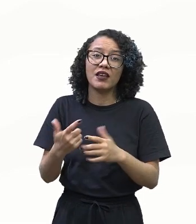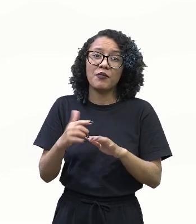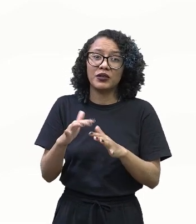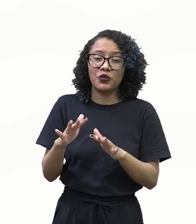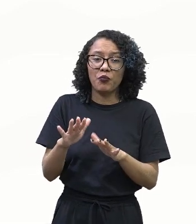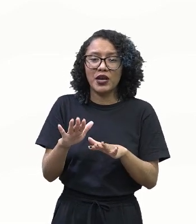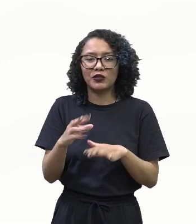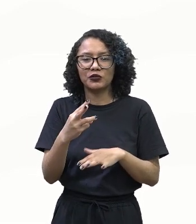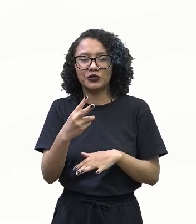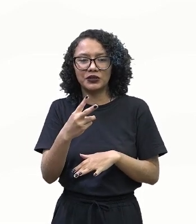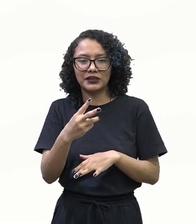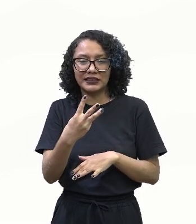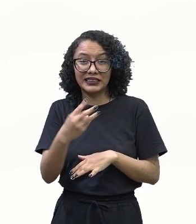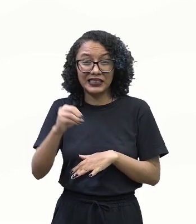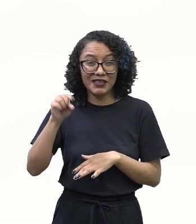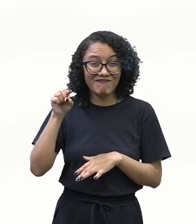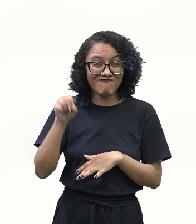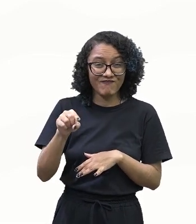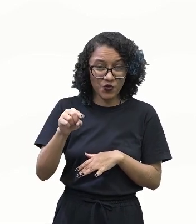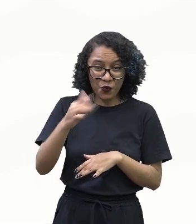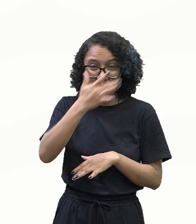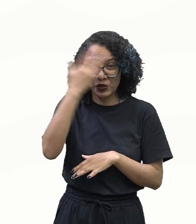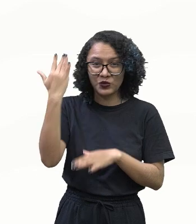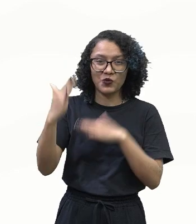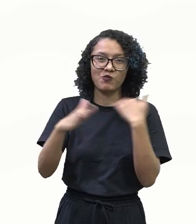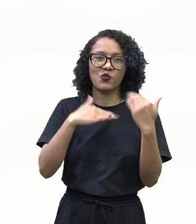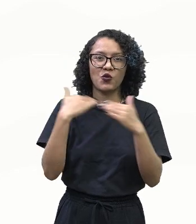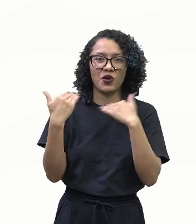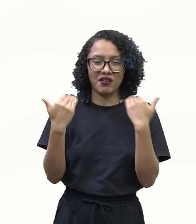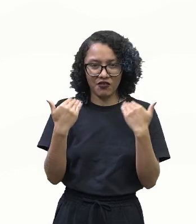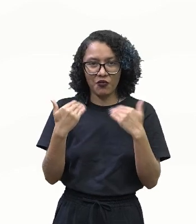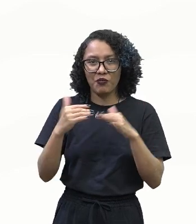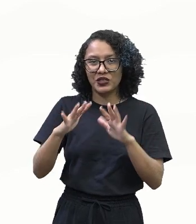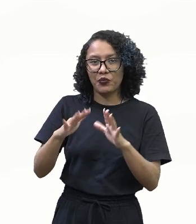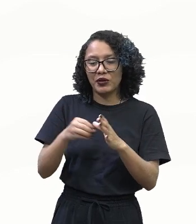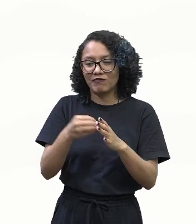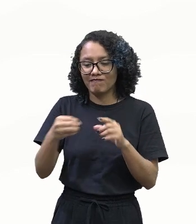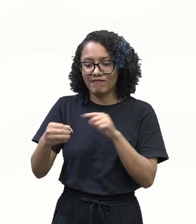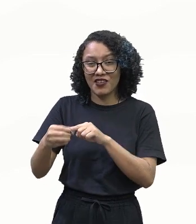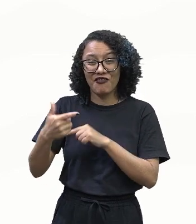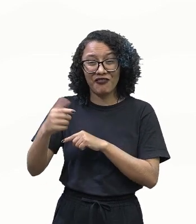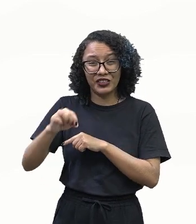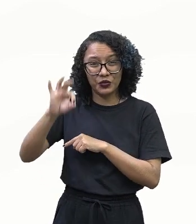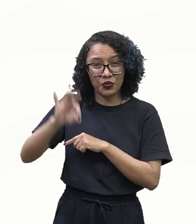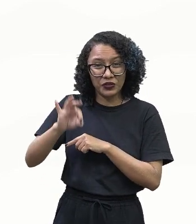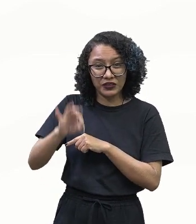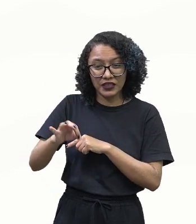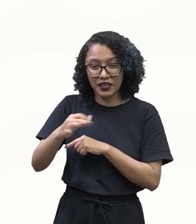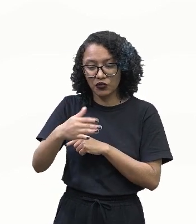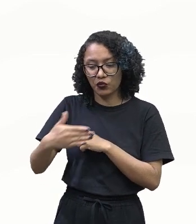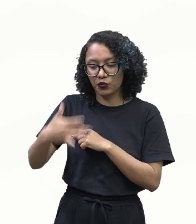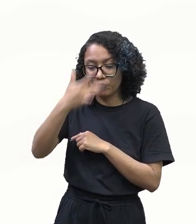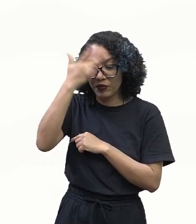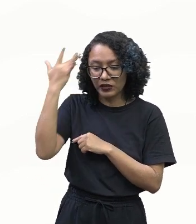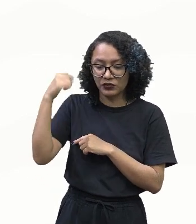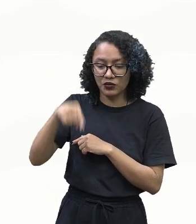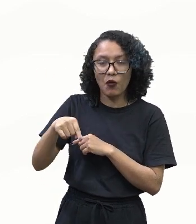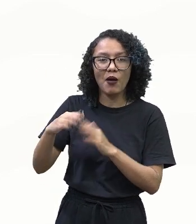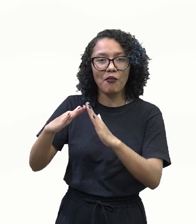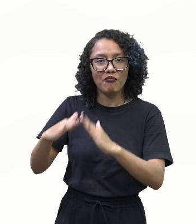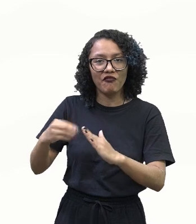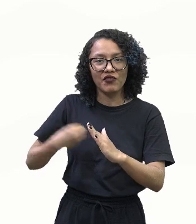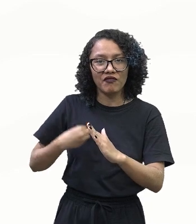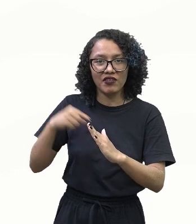30 mil pessoas, quase 20% da população local. Alguns historiadores falam